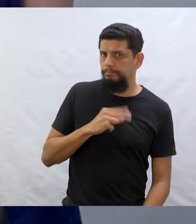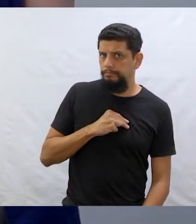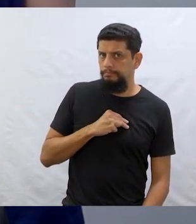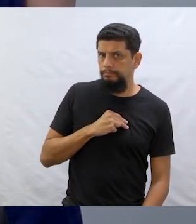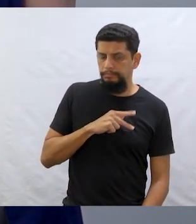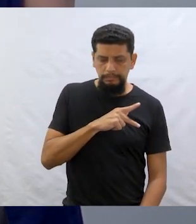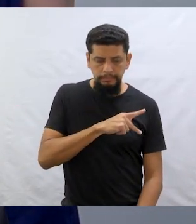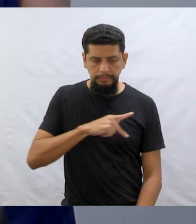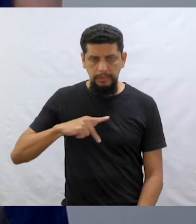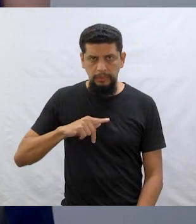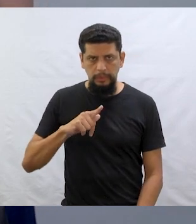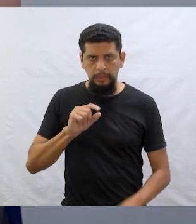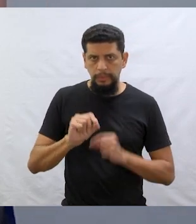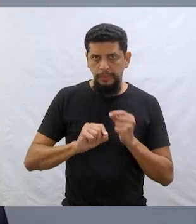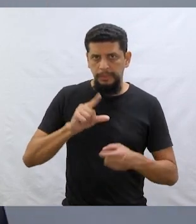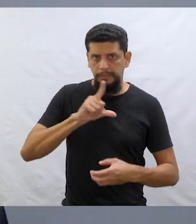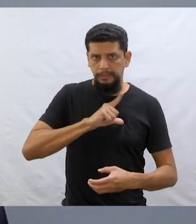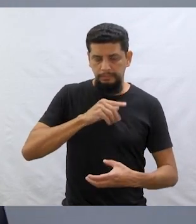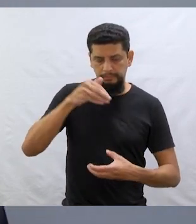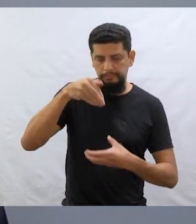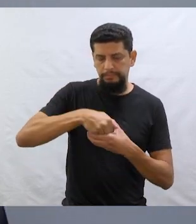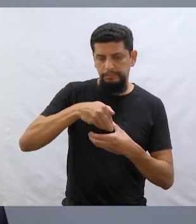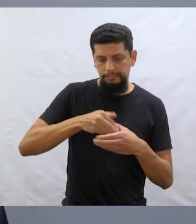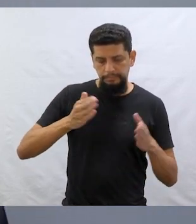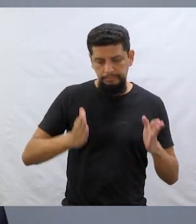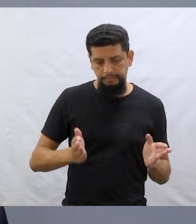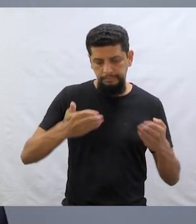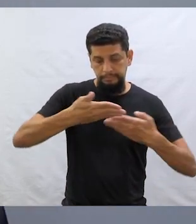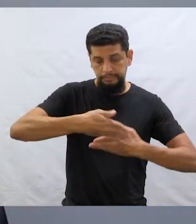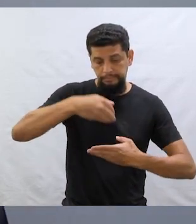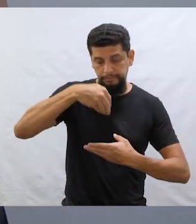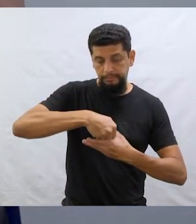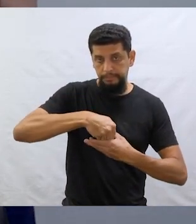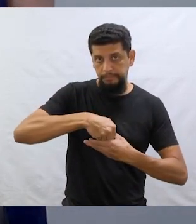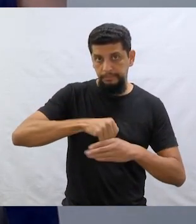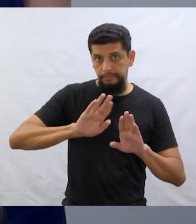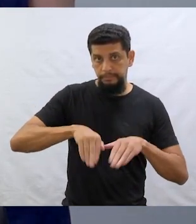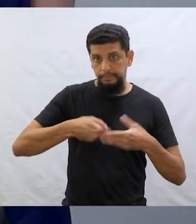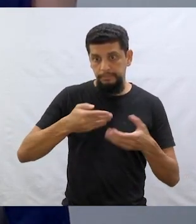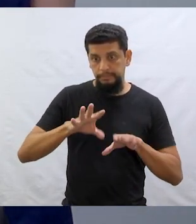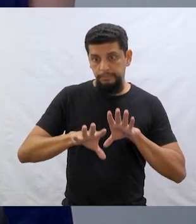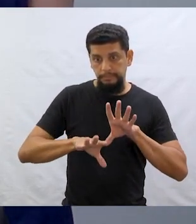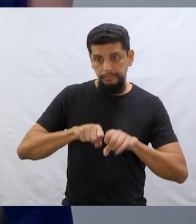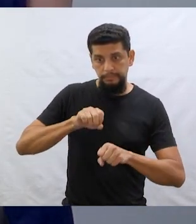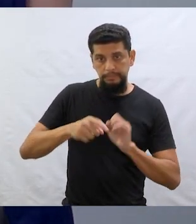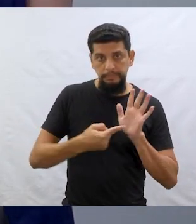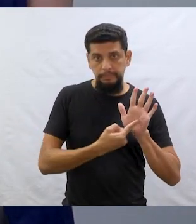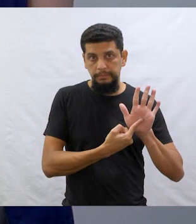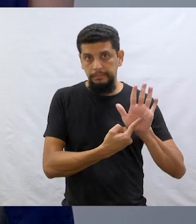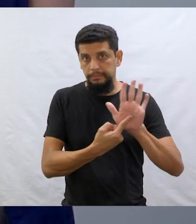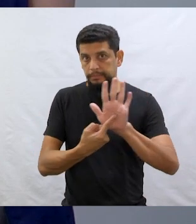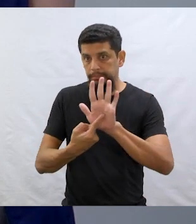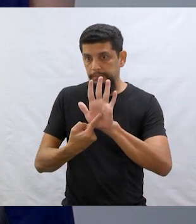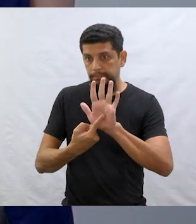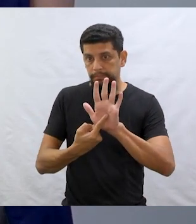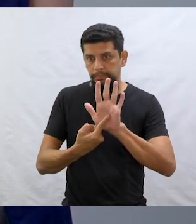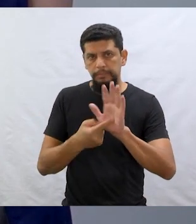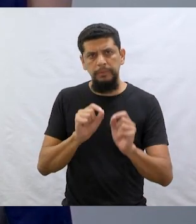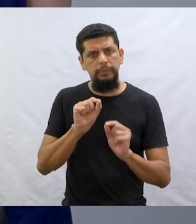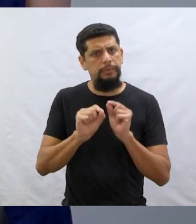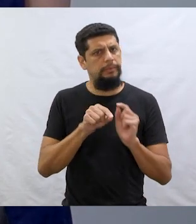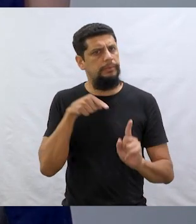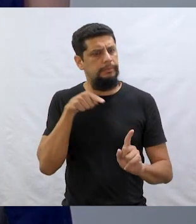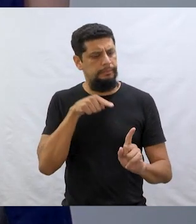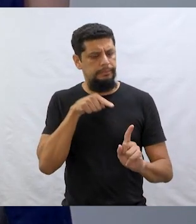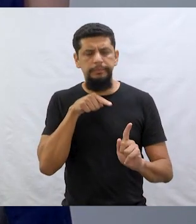Cris. O que será que tem aqui? Então, eu vou pegar e vou mostrar aqui. Que